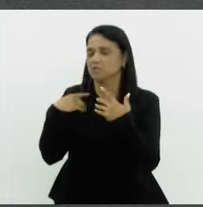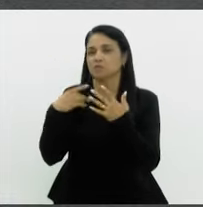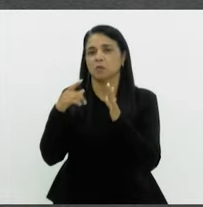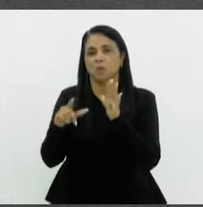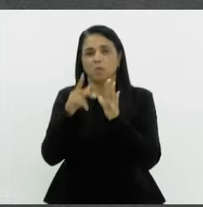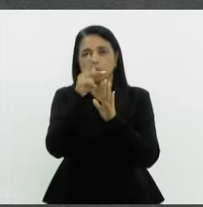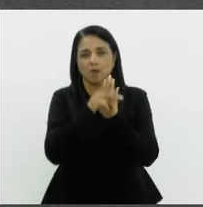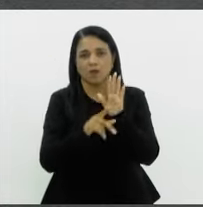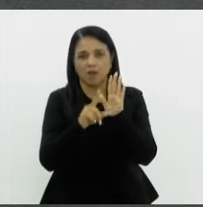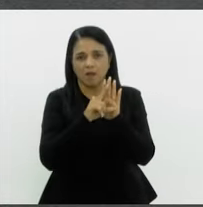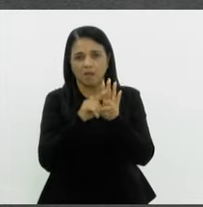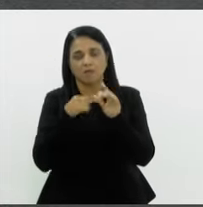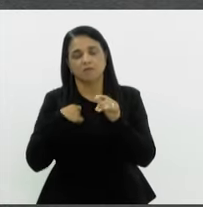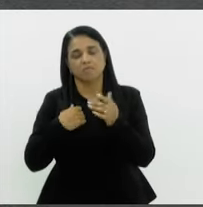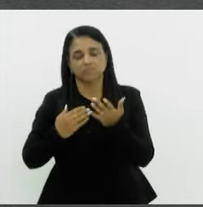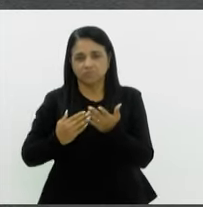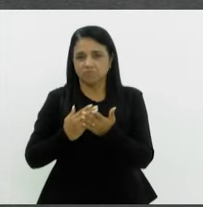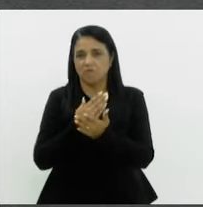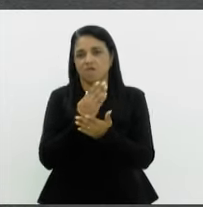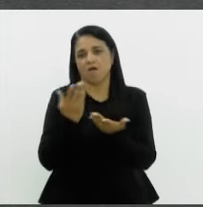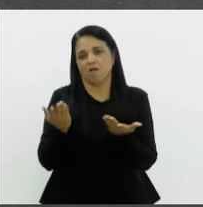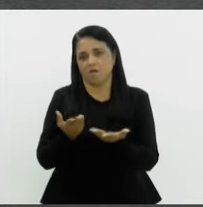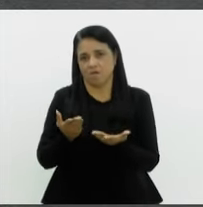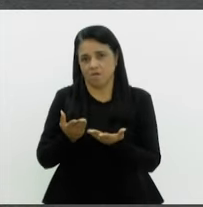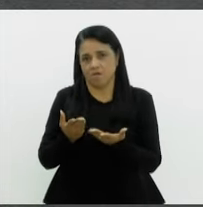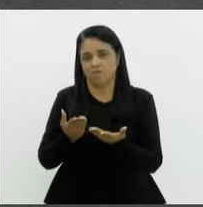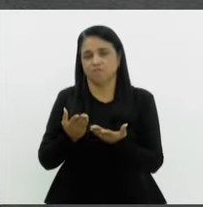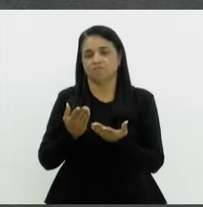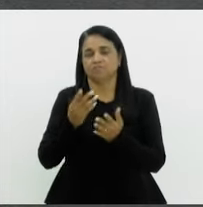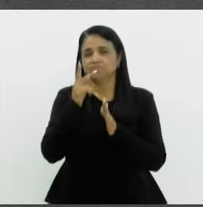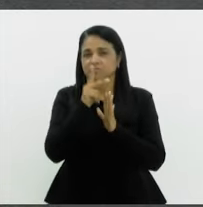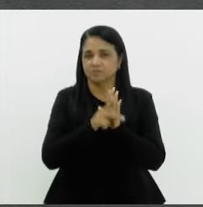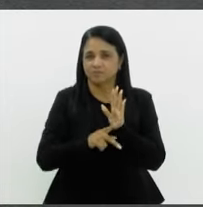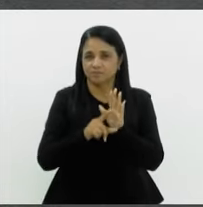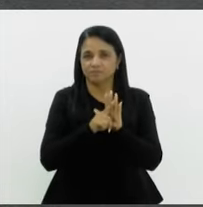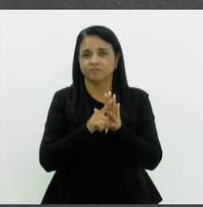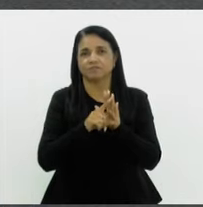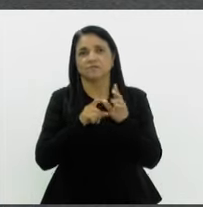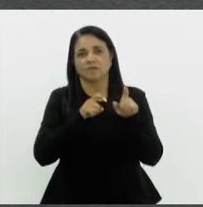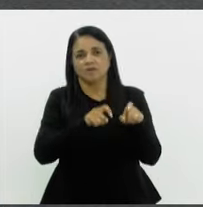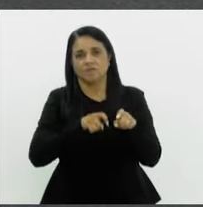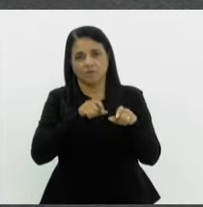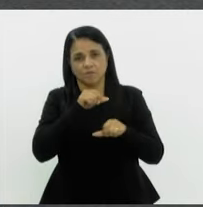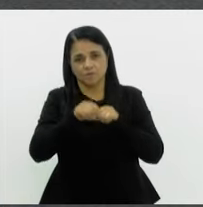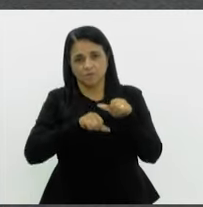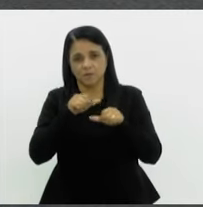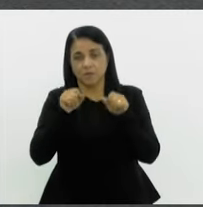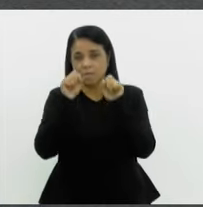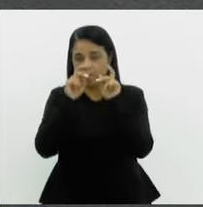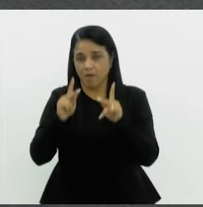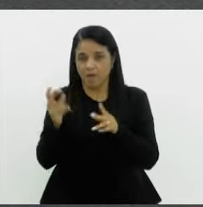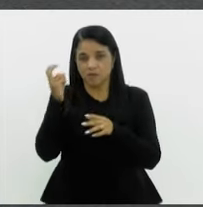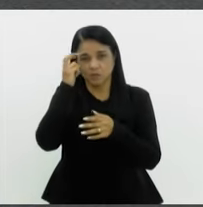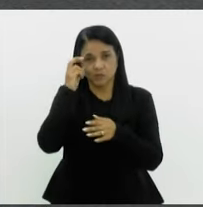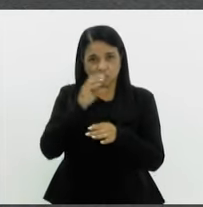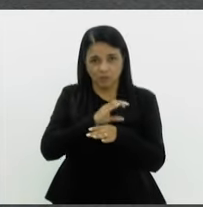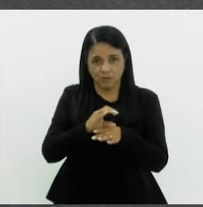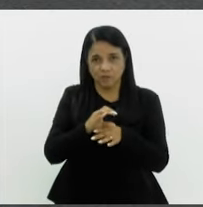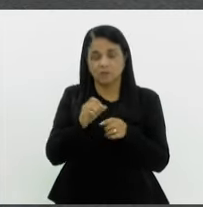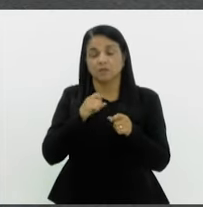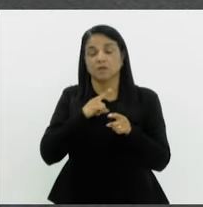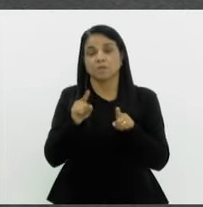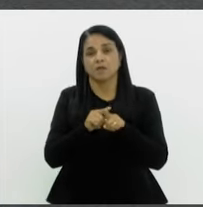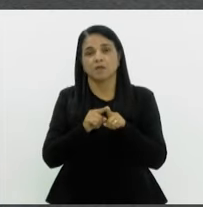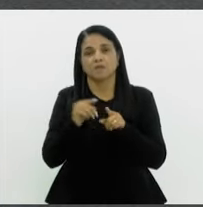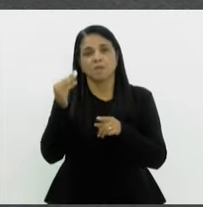que essa casa venha aprovar esse projeto, que é muito importante, que fala de reforma agrária, que fala de paz e que fala principalmente